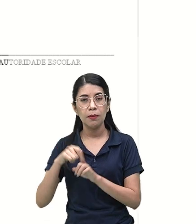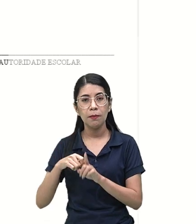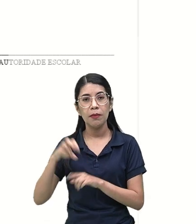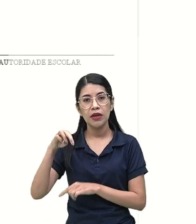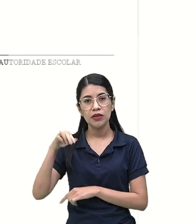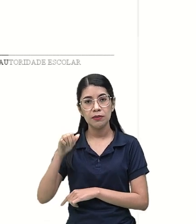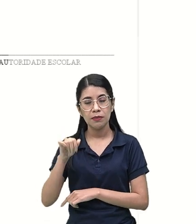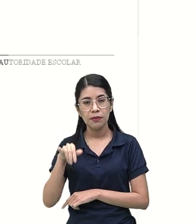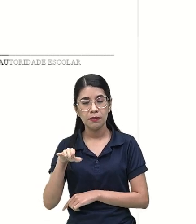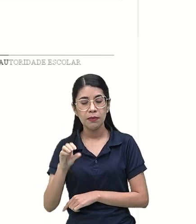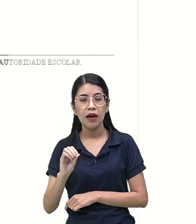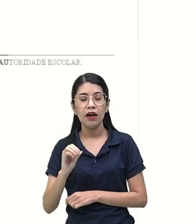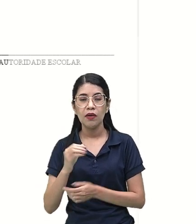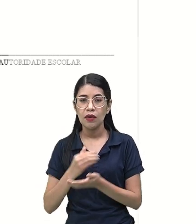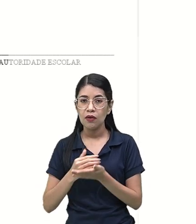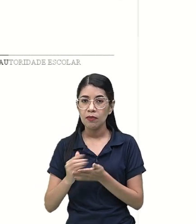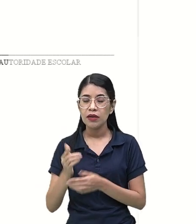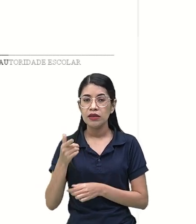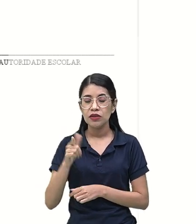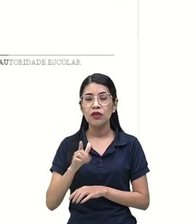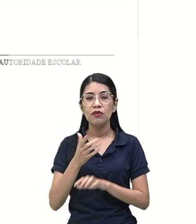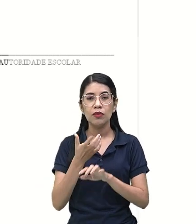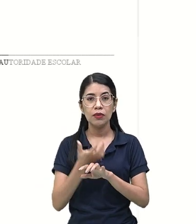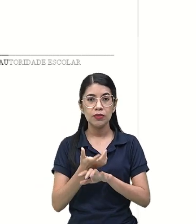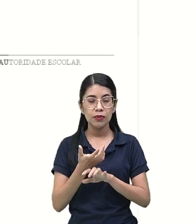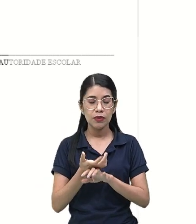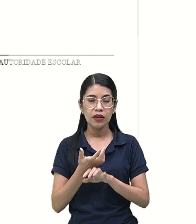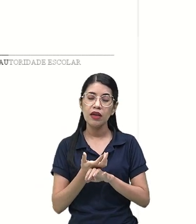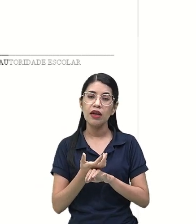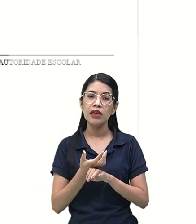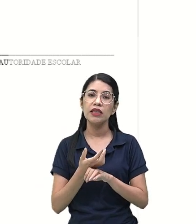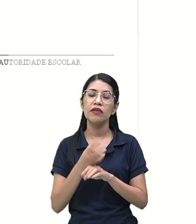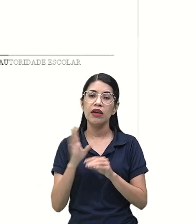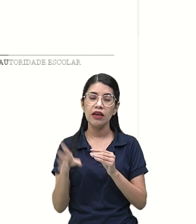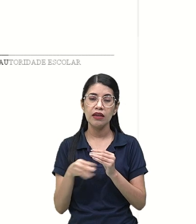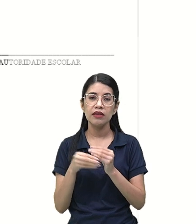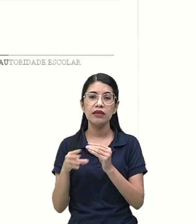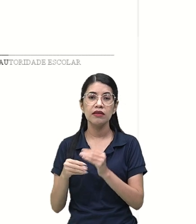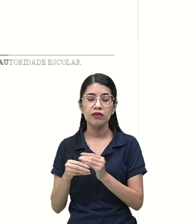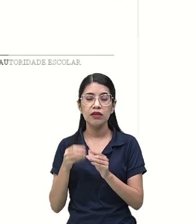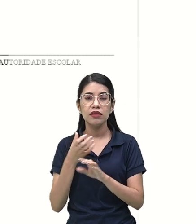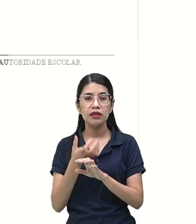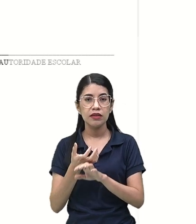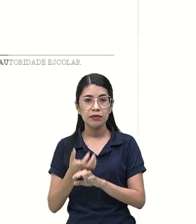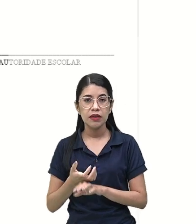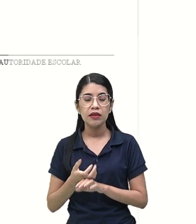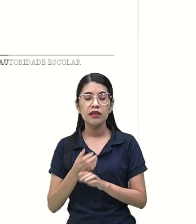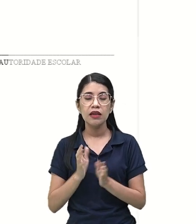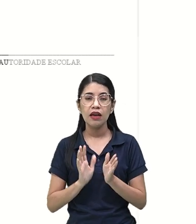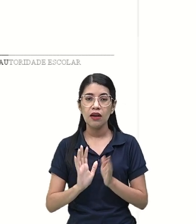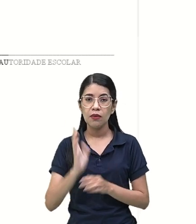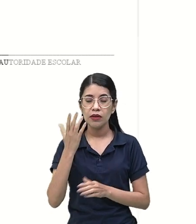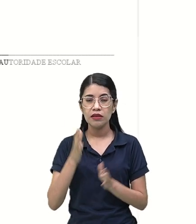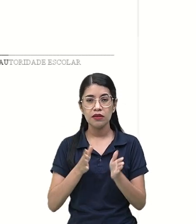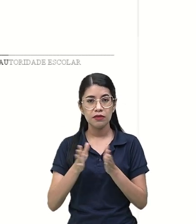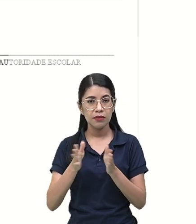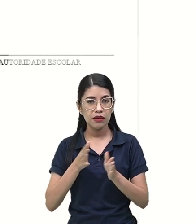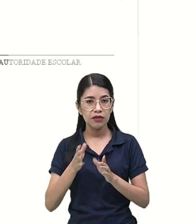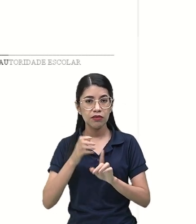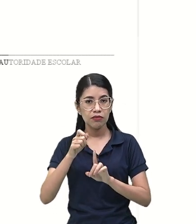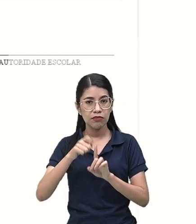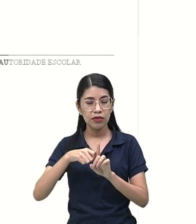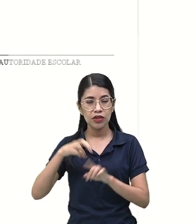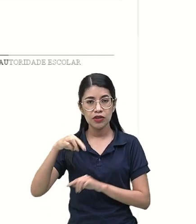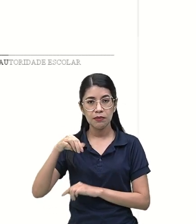de maio, eu vou iniciar com língua portuguesa e os demais componentes que vieram ali dentro do mês de maio. Então, se foi